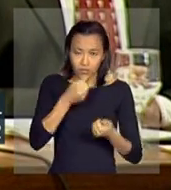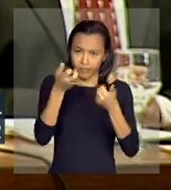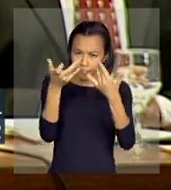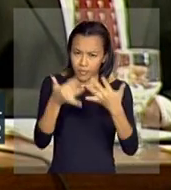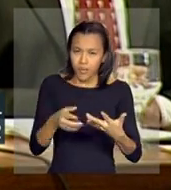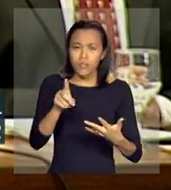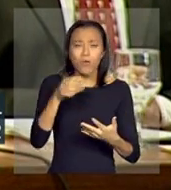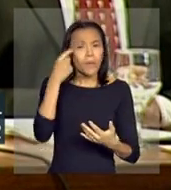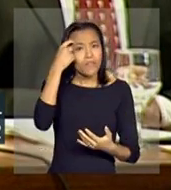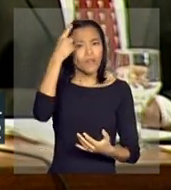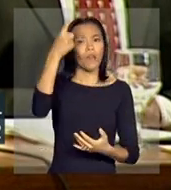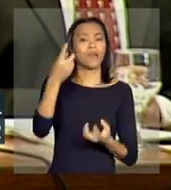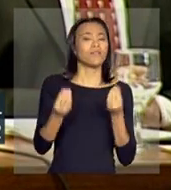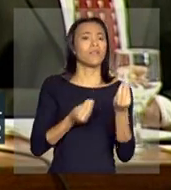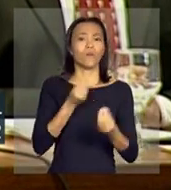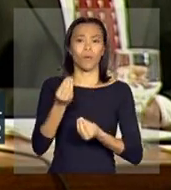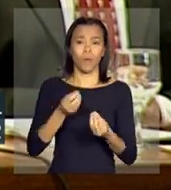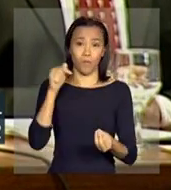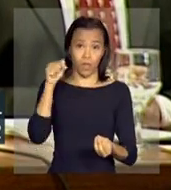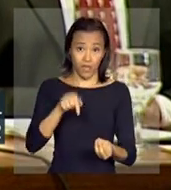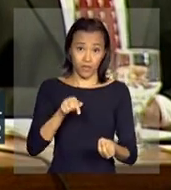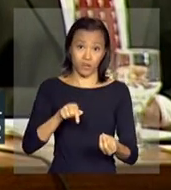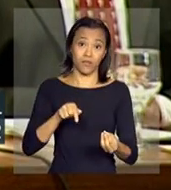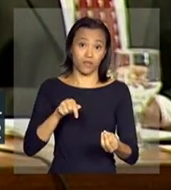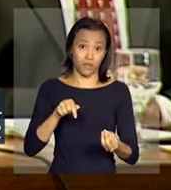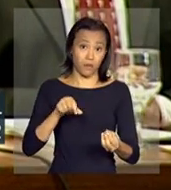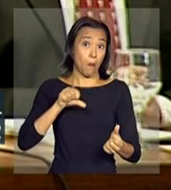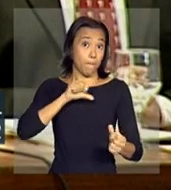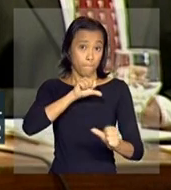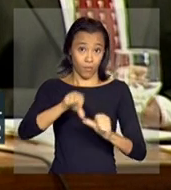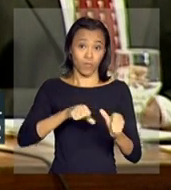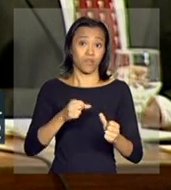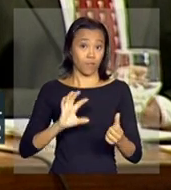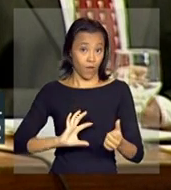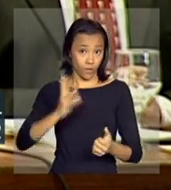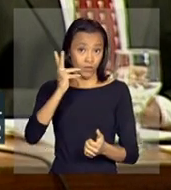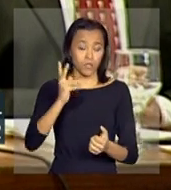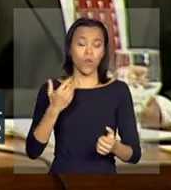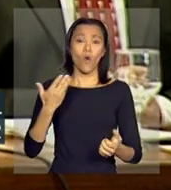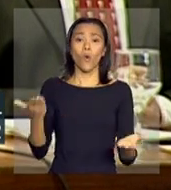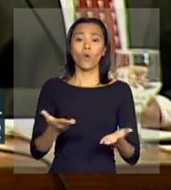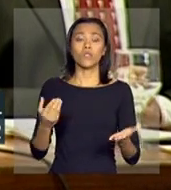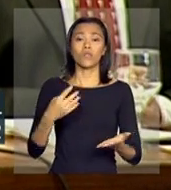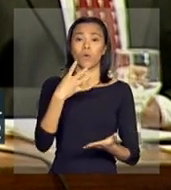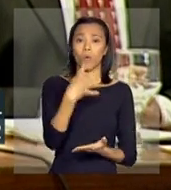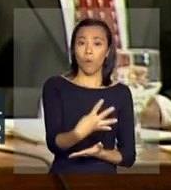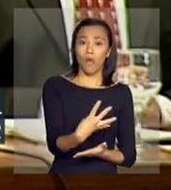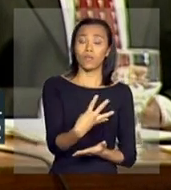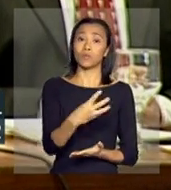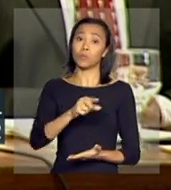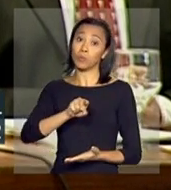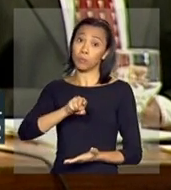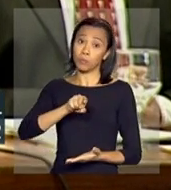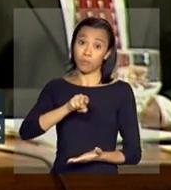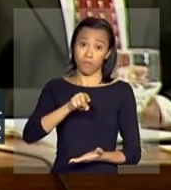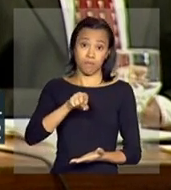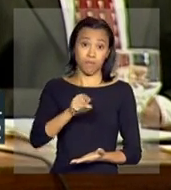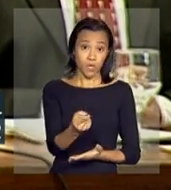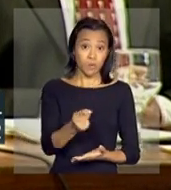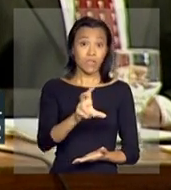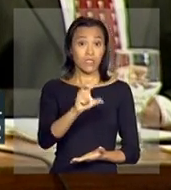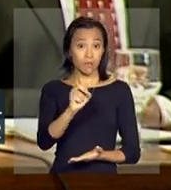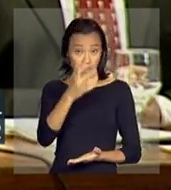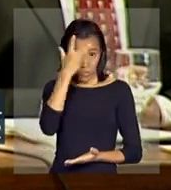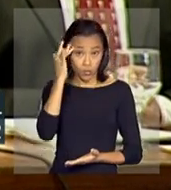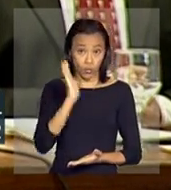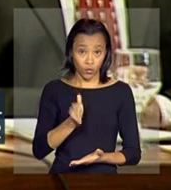dar uma ideia de como essa remobilização está ocorrendo, hoje nós temos 4.050 pessoas mobilizadas nos dois